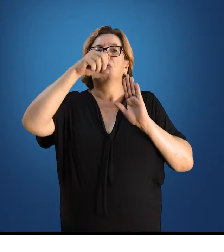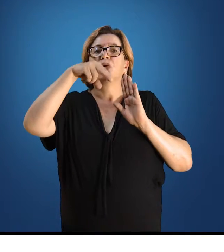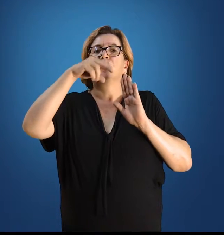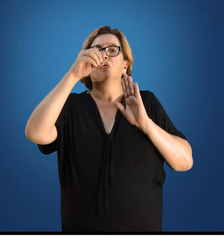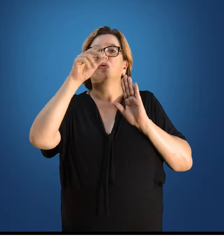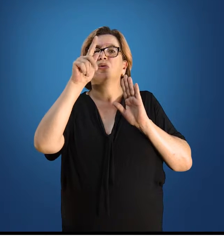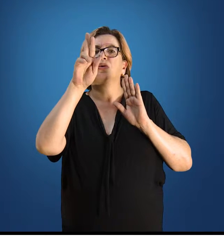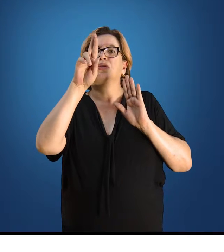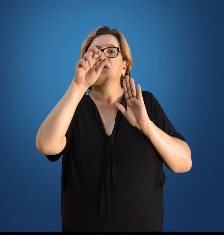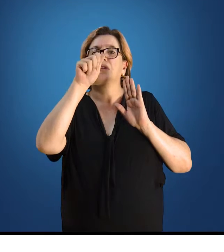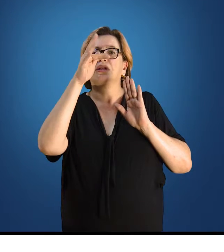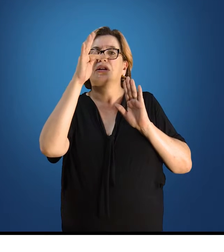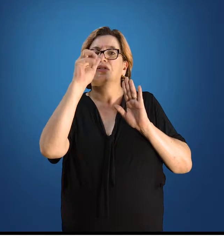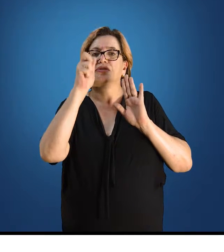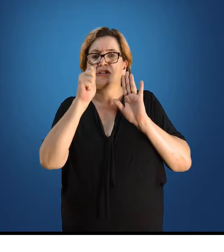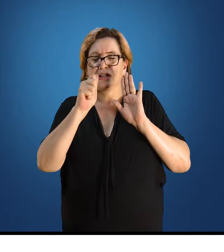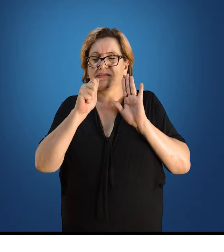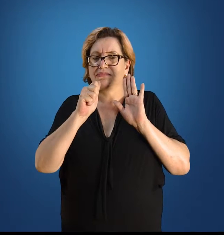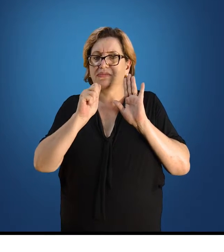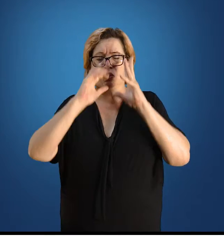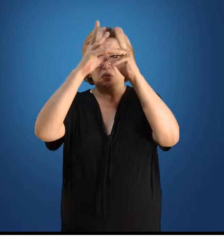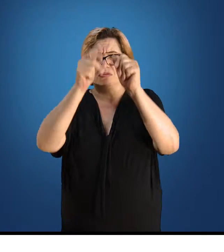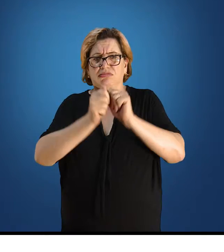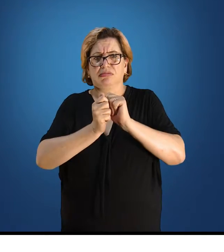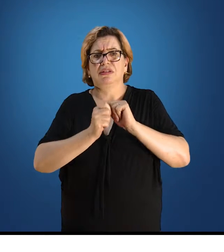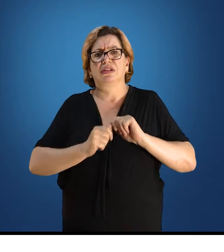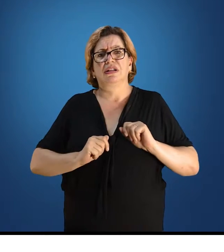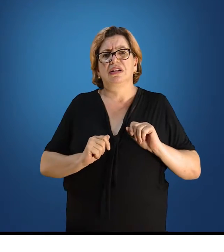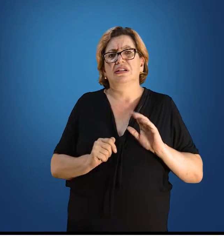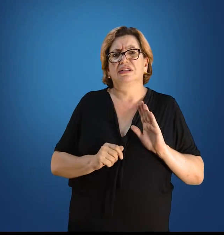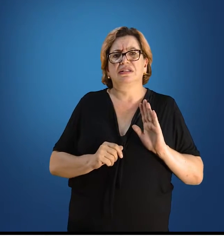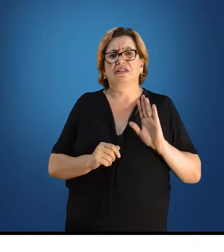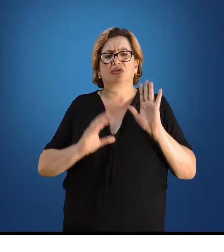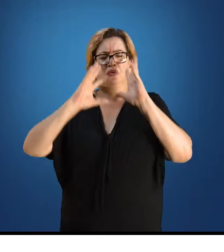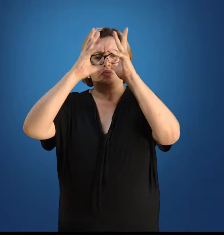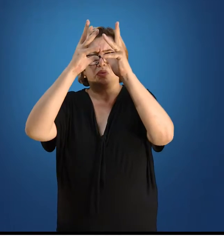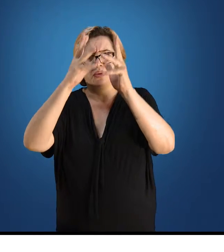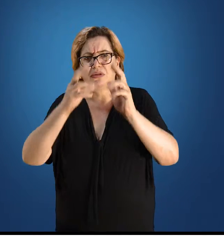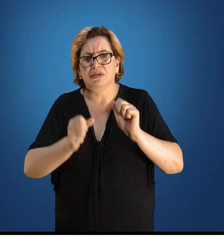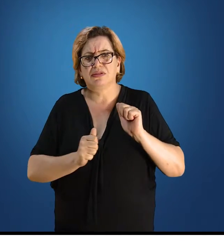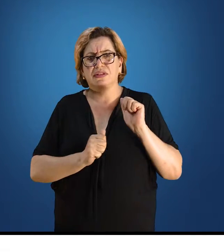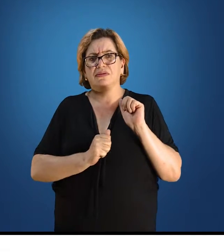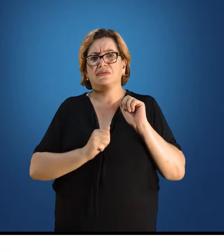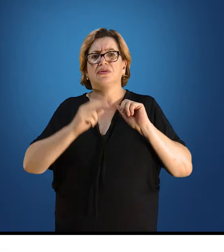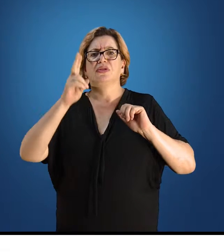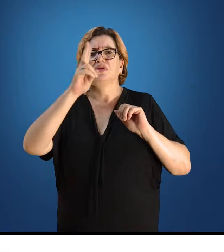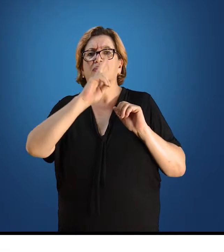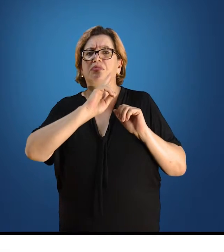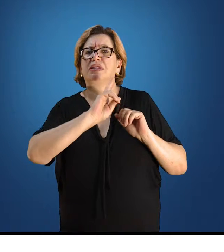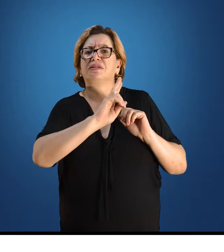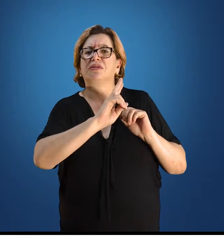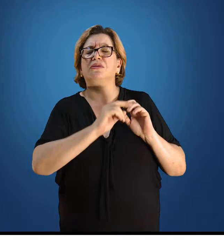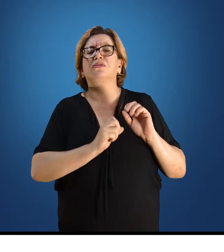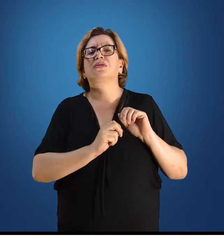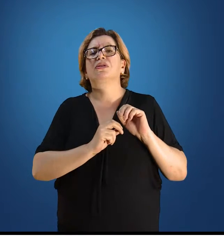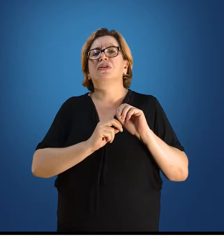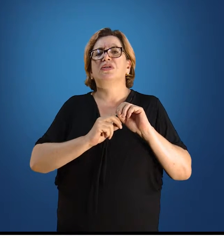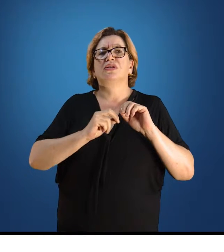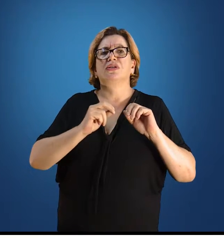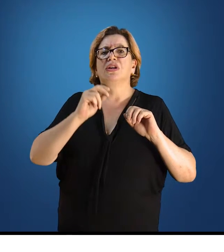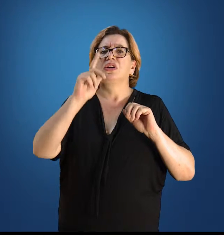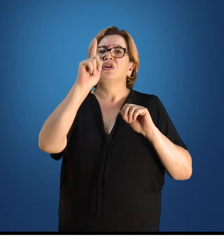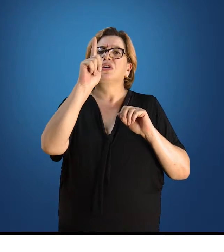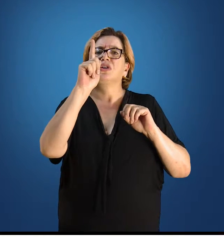um capítulo ou uma página da monografia, você está citando o texto inteiro. Né? Então você começa lá com